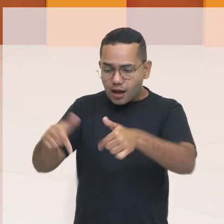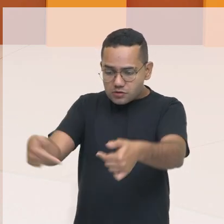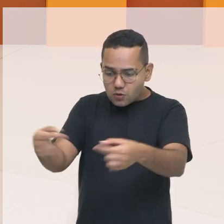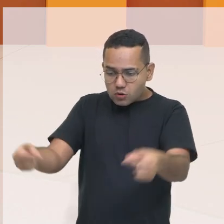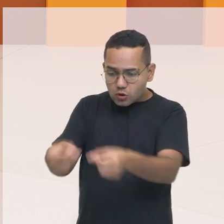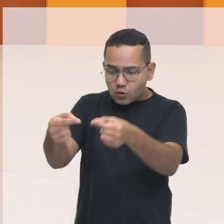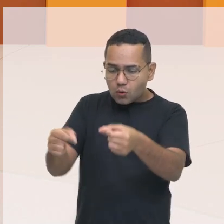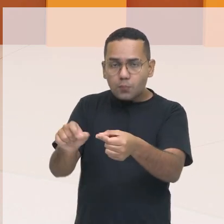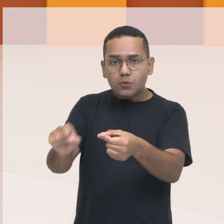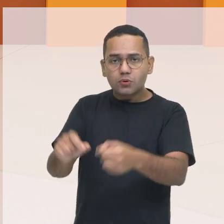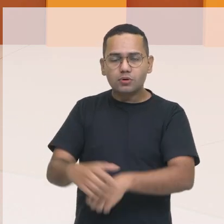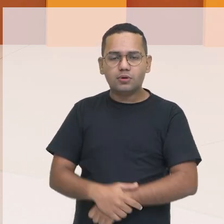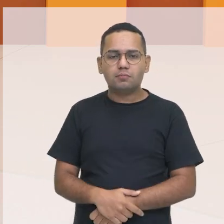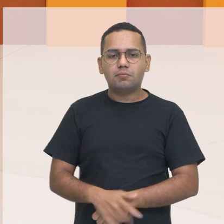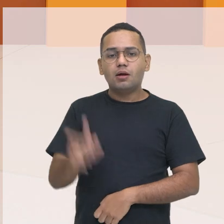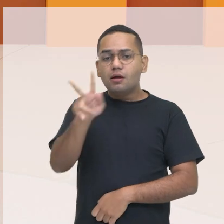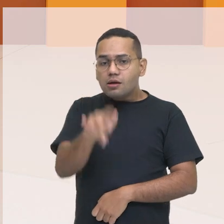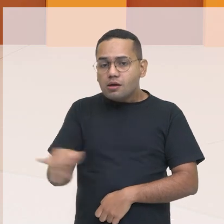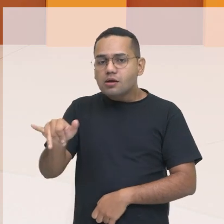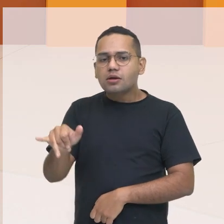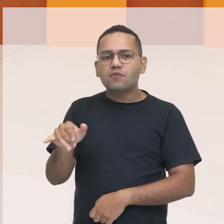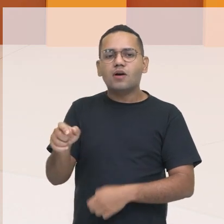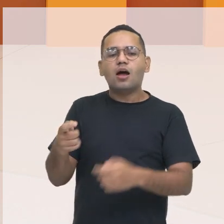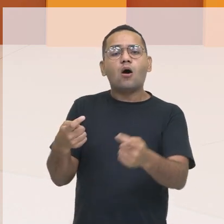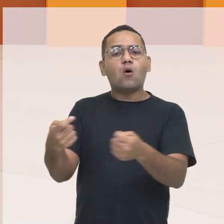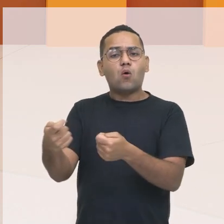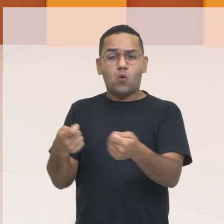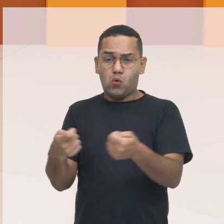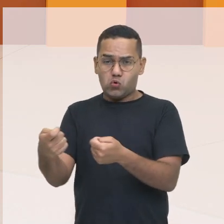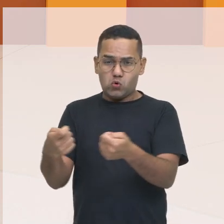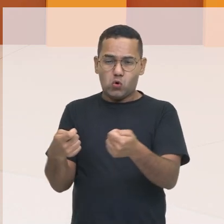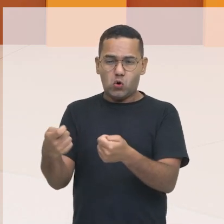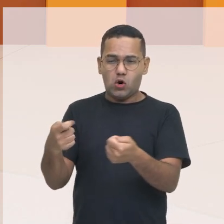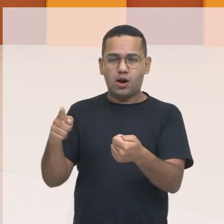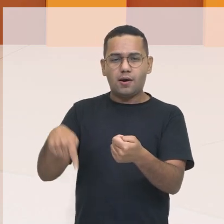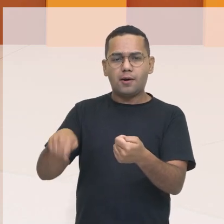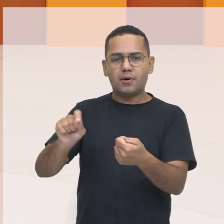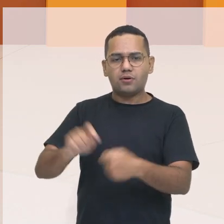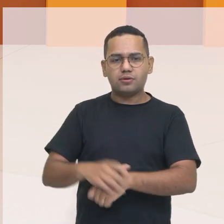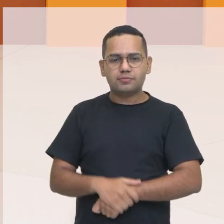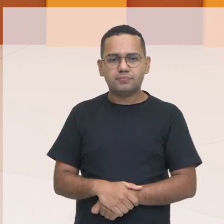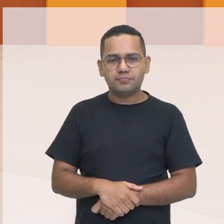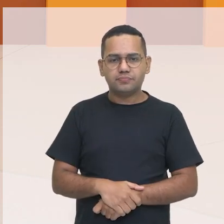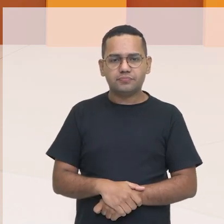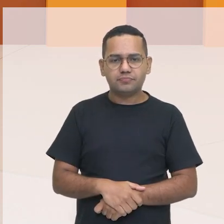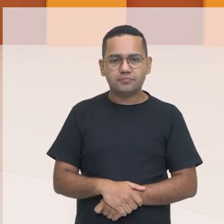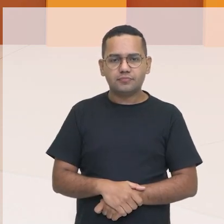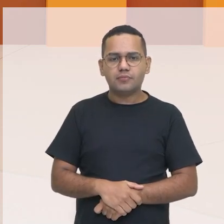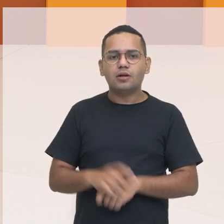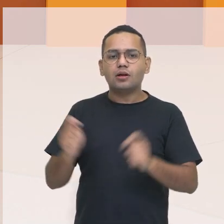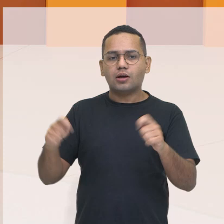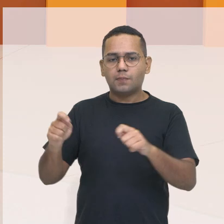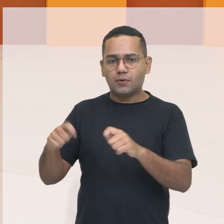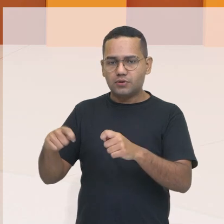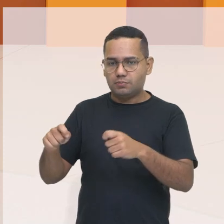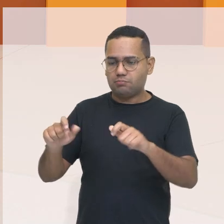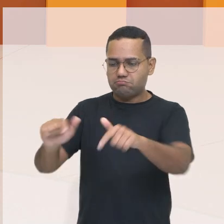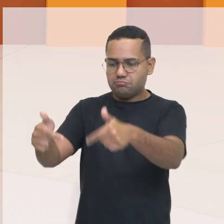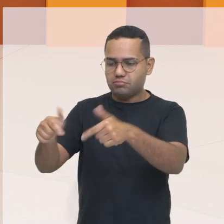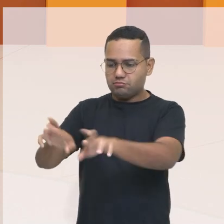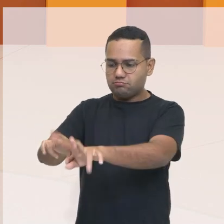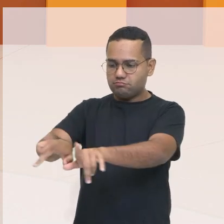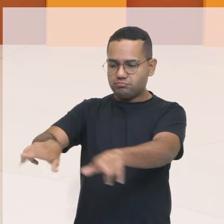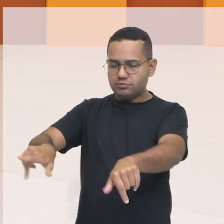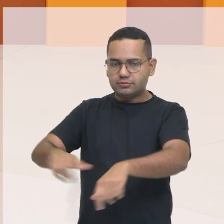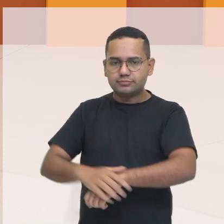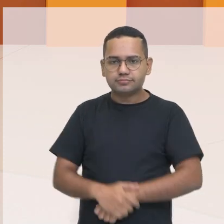vão docilizar o corpo das pessoas, treinando a mente para atividades diversas. E sabe quem que ele